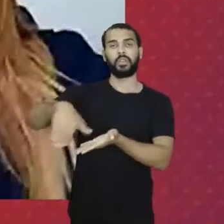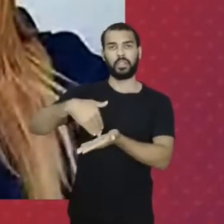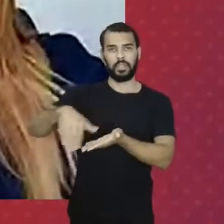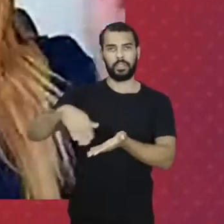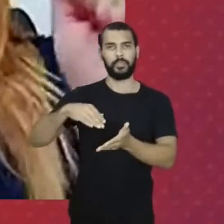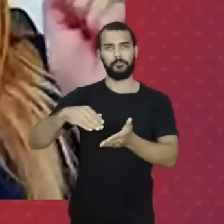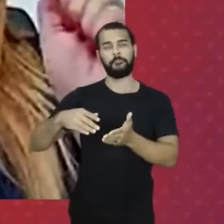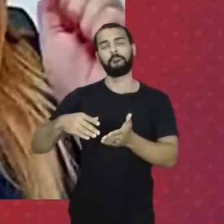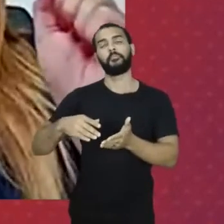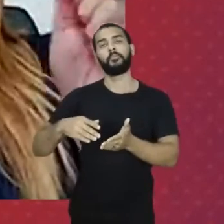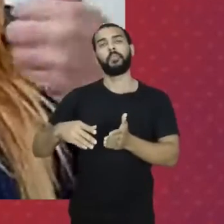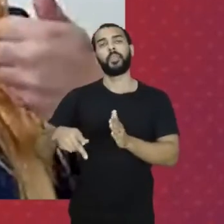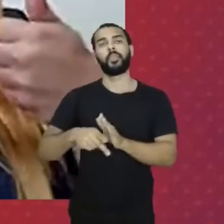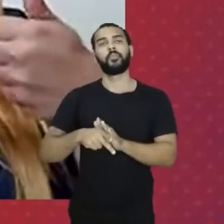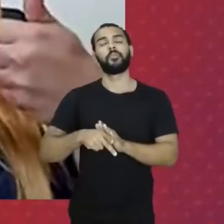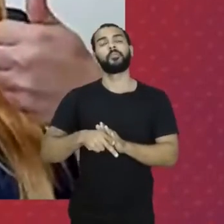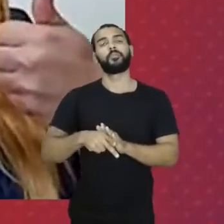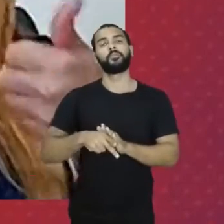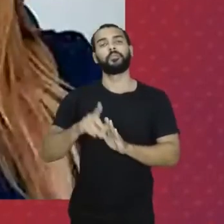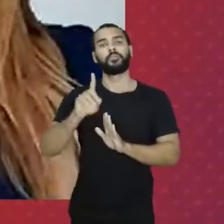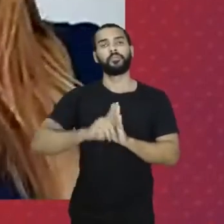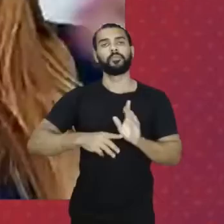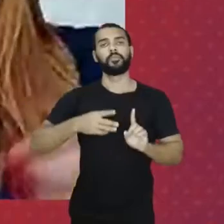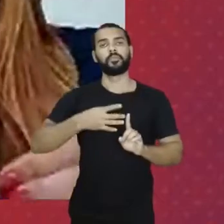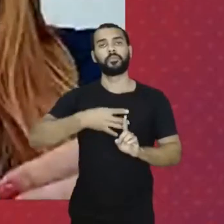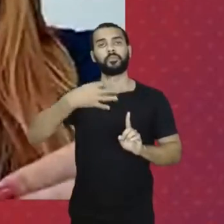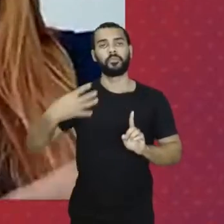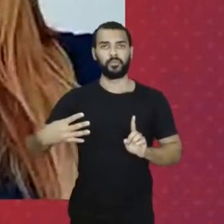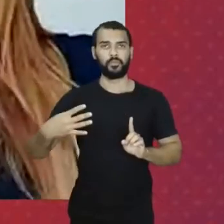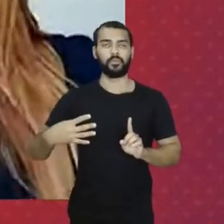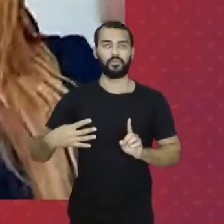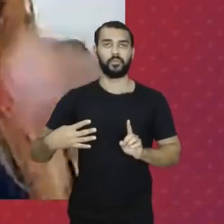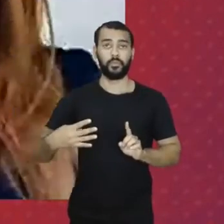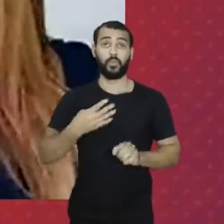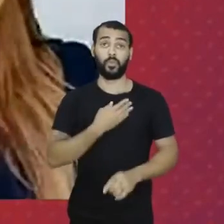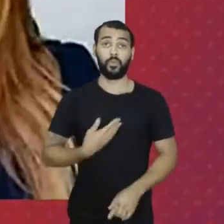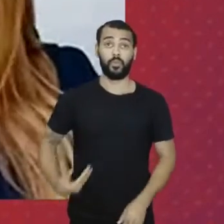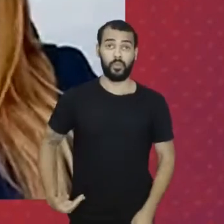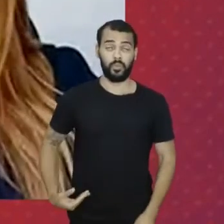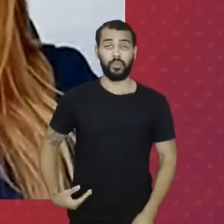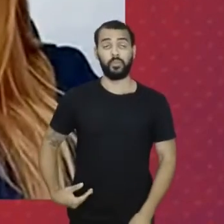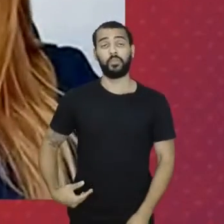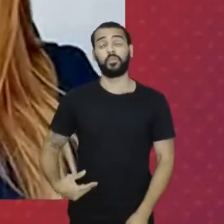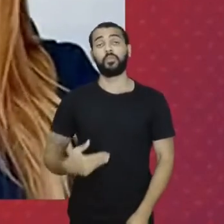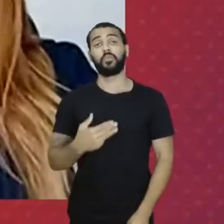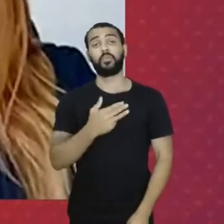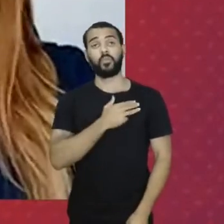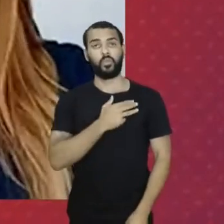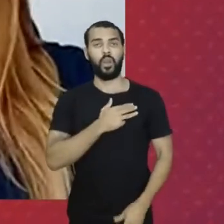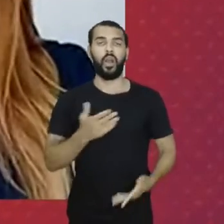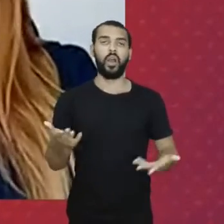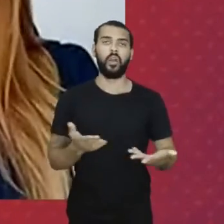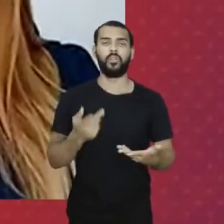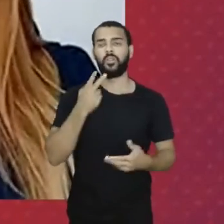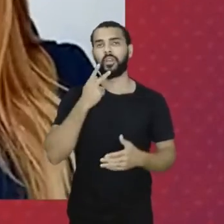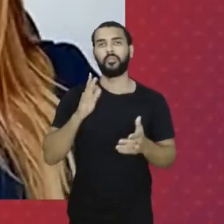Humanos do governo Lula. Ó, que coisa boa. E estou aqui para falar sobre mais esse aniversário do PT,